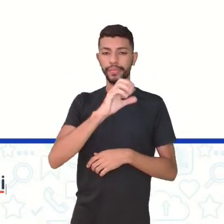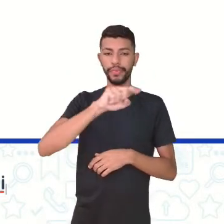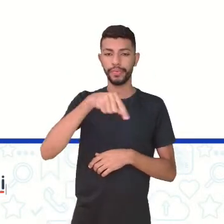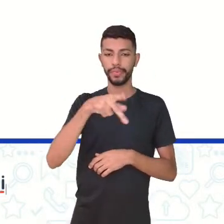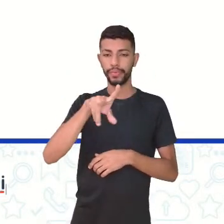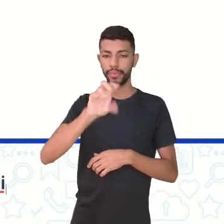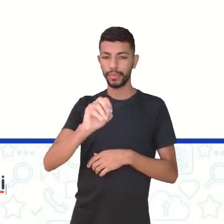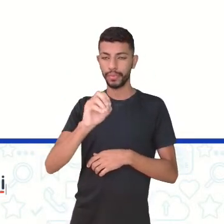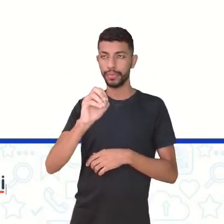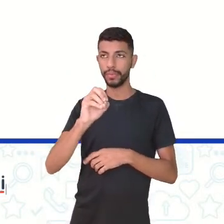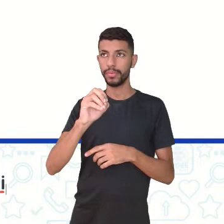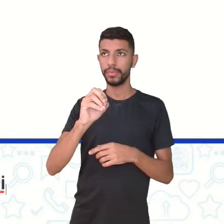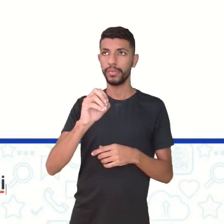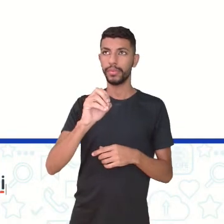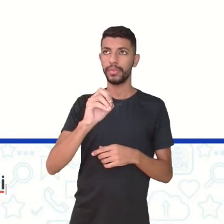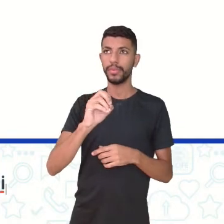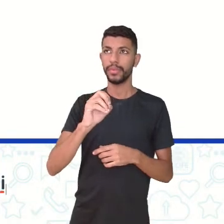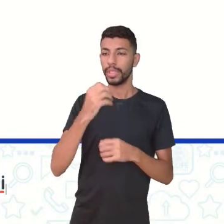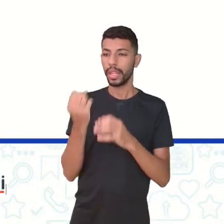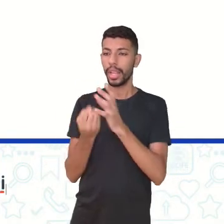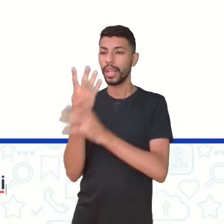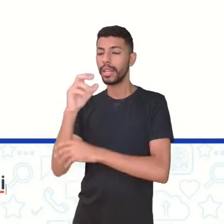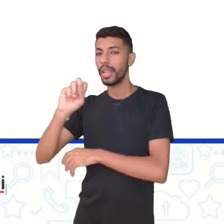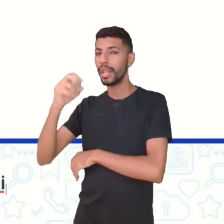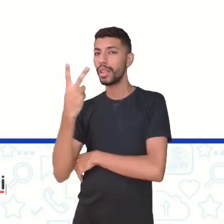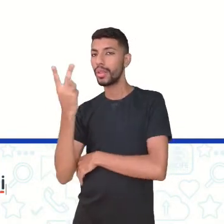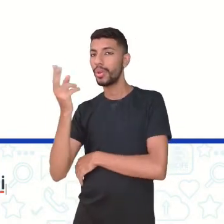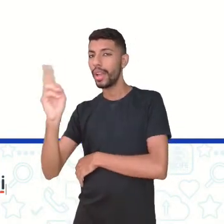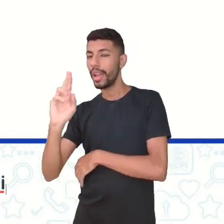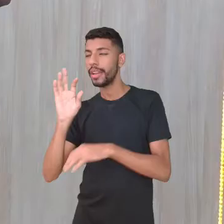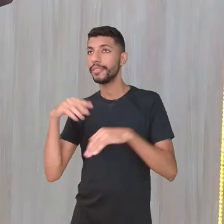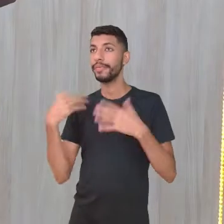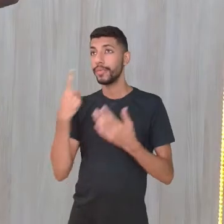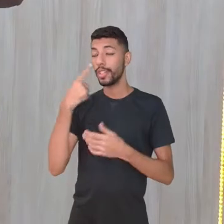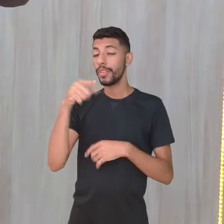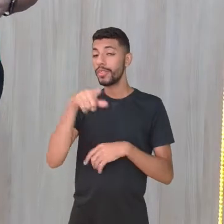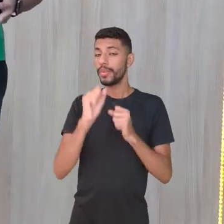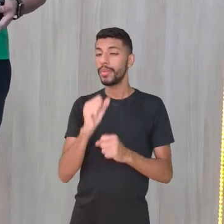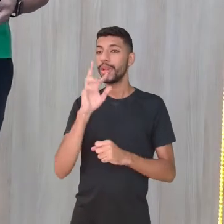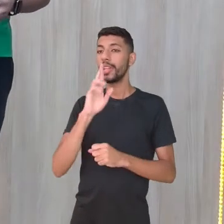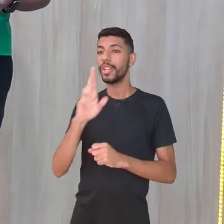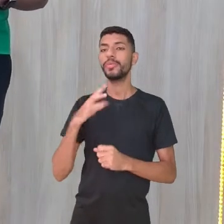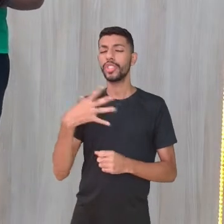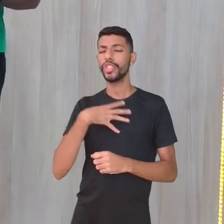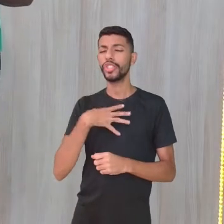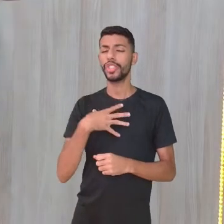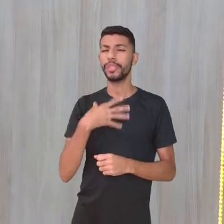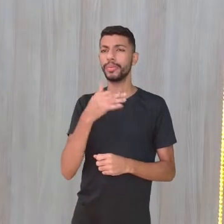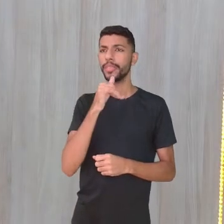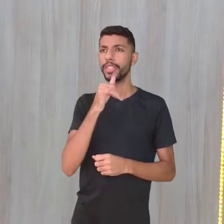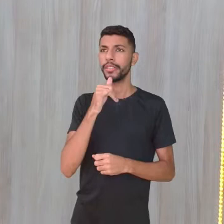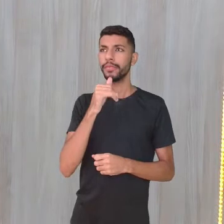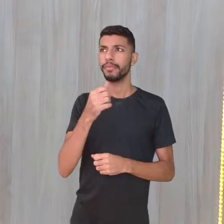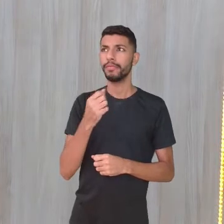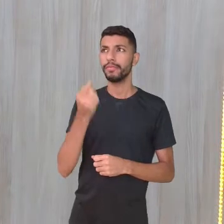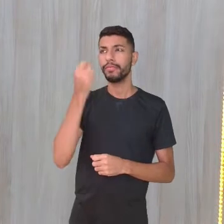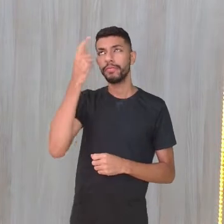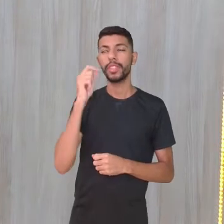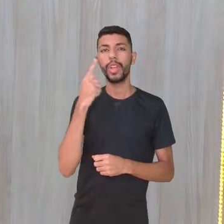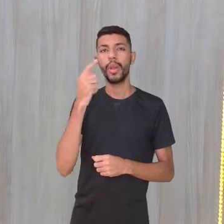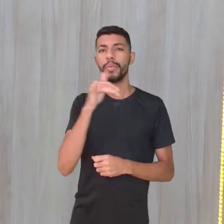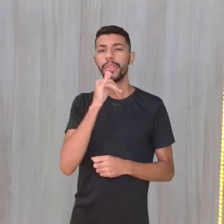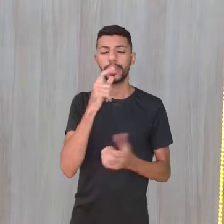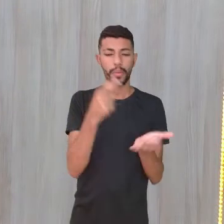cabe em R$2? Você pode responder essa pergunta de forma intuitiva, né? Quantas moedas de